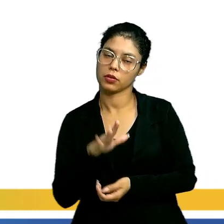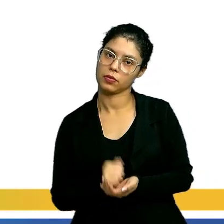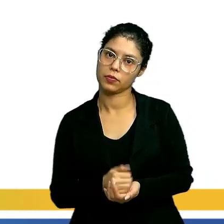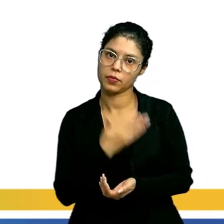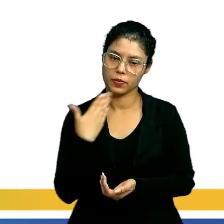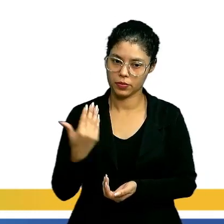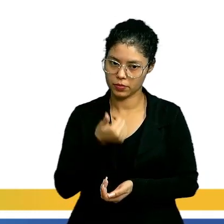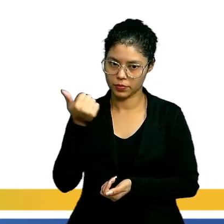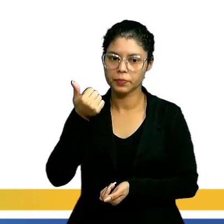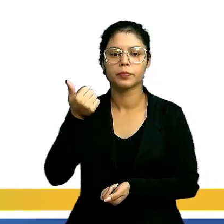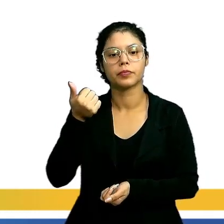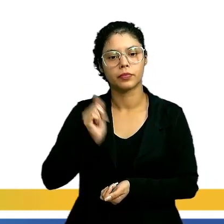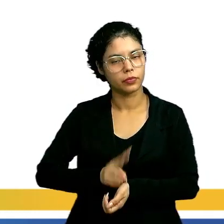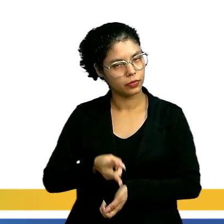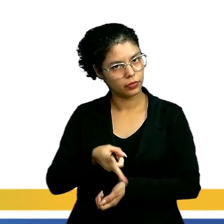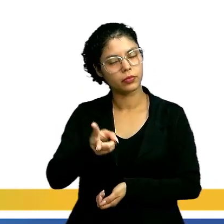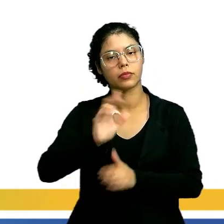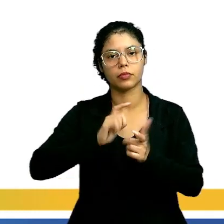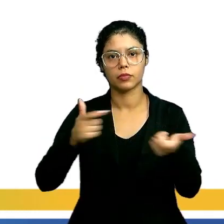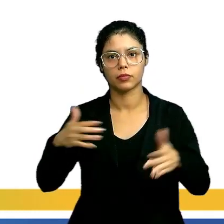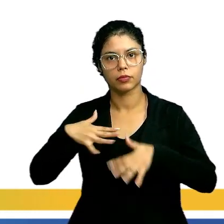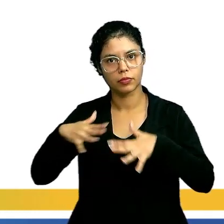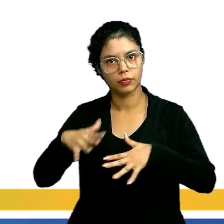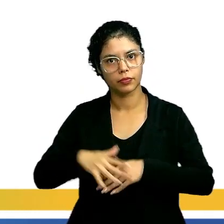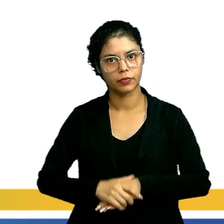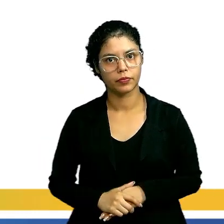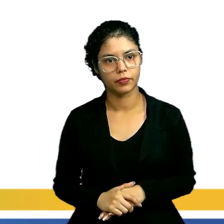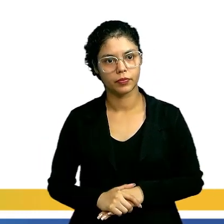para que ele possa ter maior movimento.